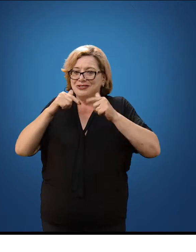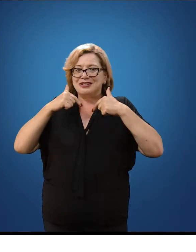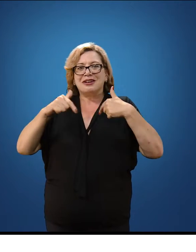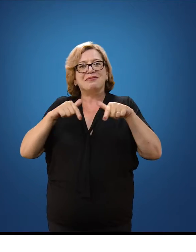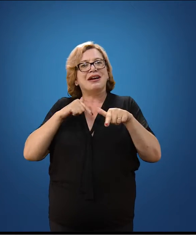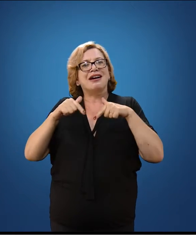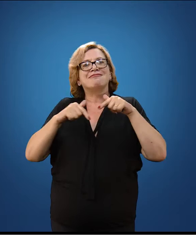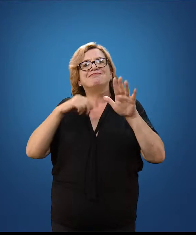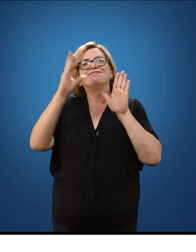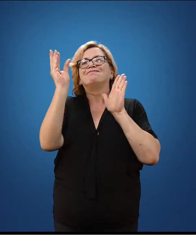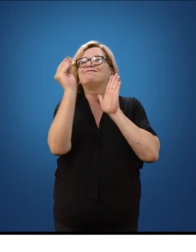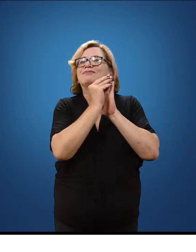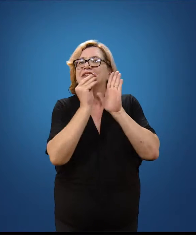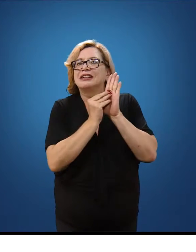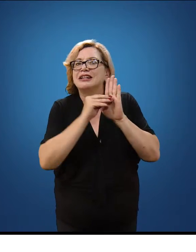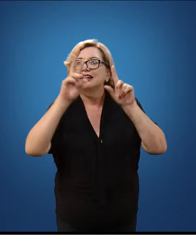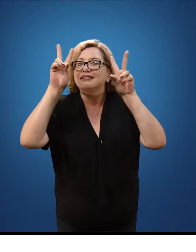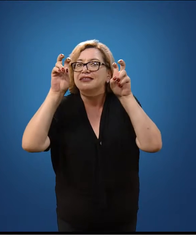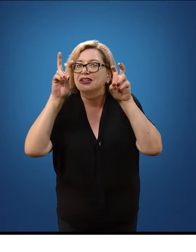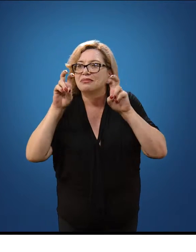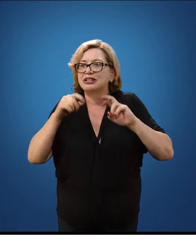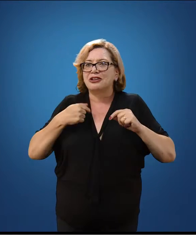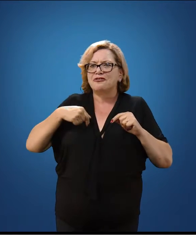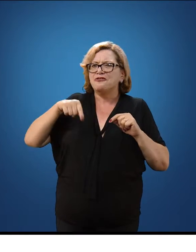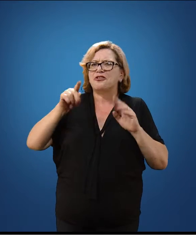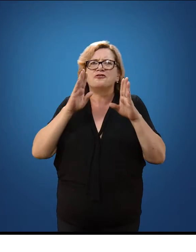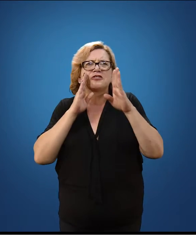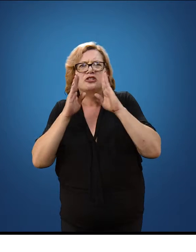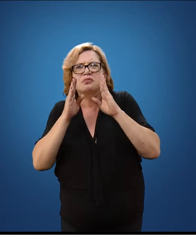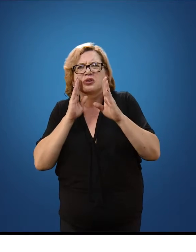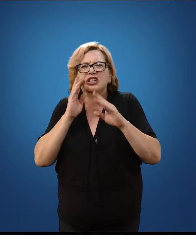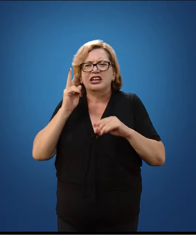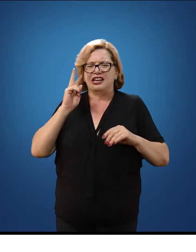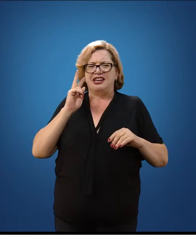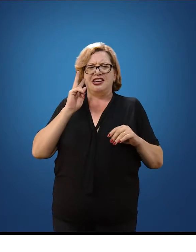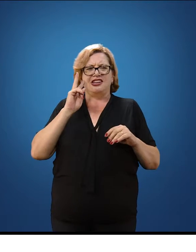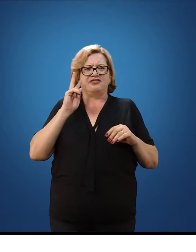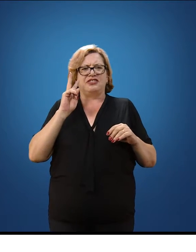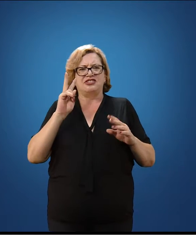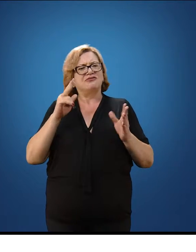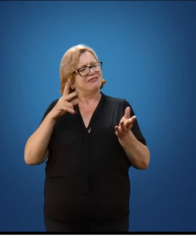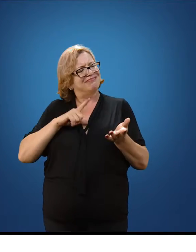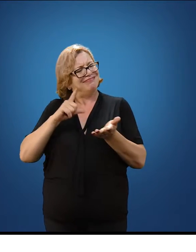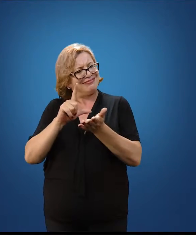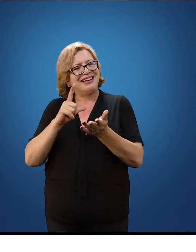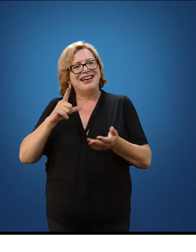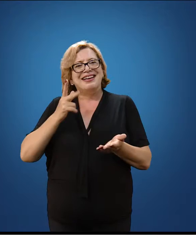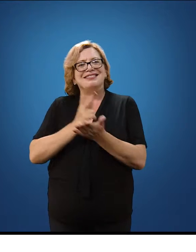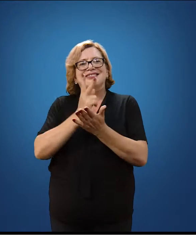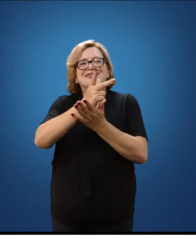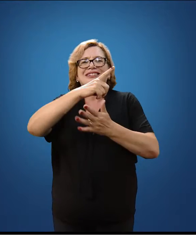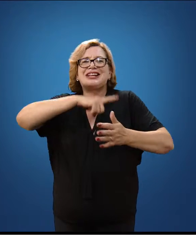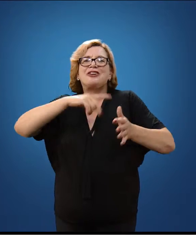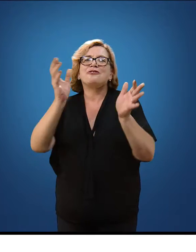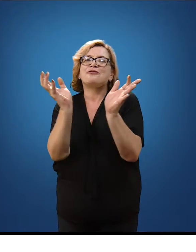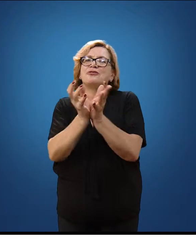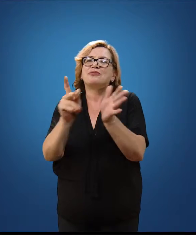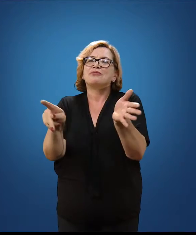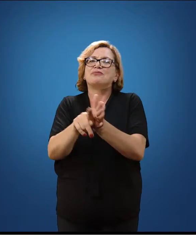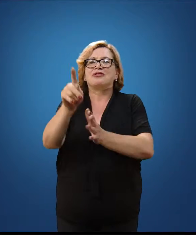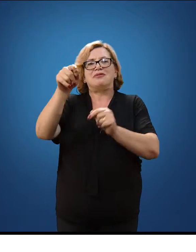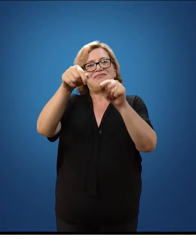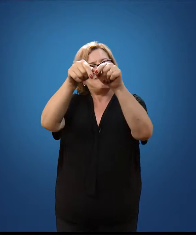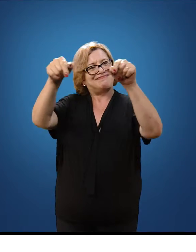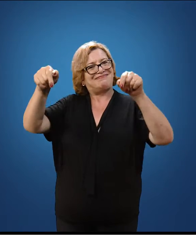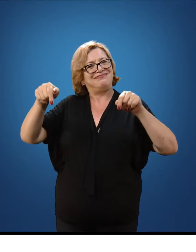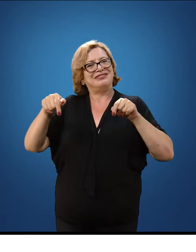assunto em sala de aula, aí a gente entra nos grupos, por exemplo, no Facebook, a gente tem um grupo de cada turma. E aí a gente posta lá, olha só, gente, esse